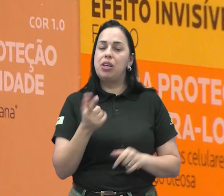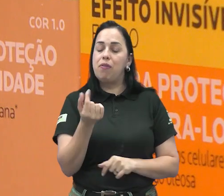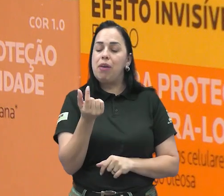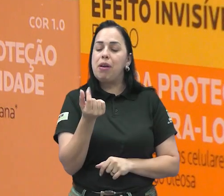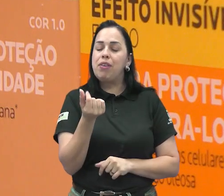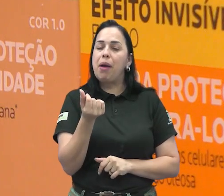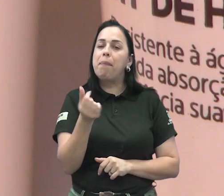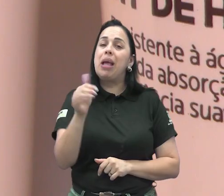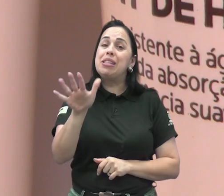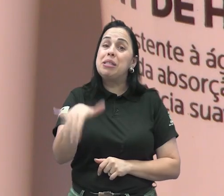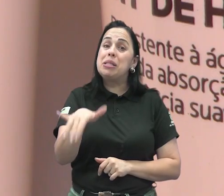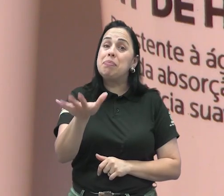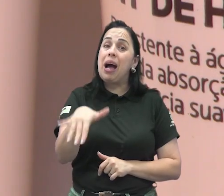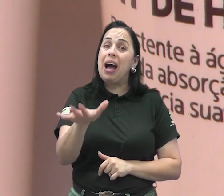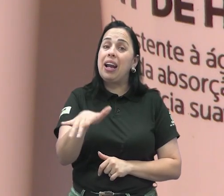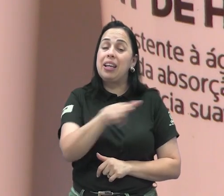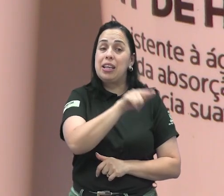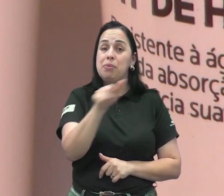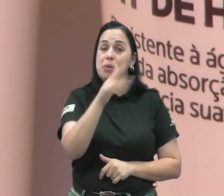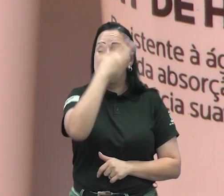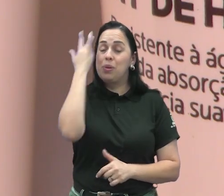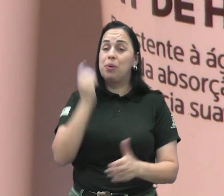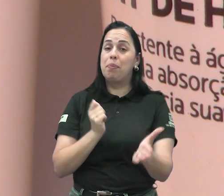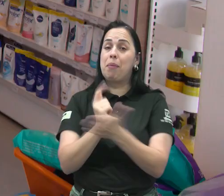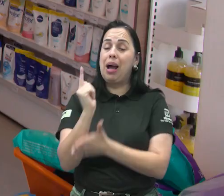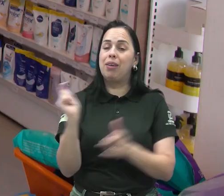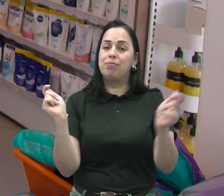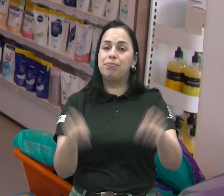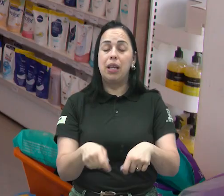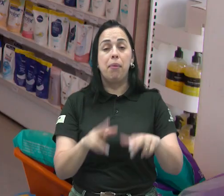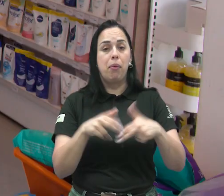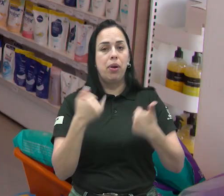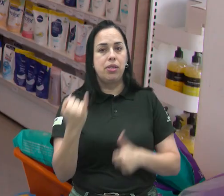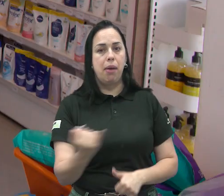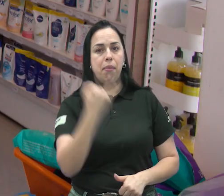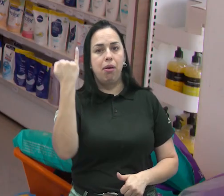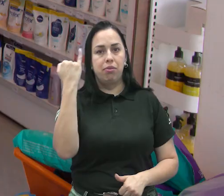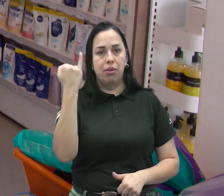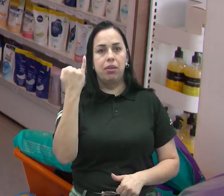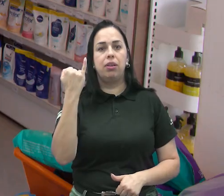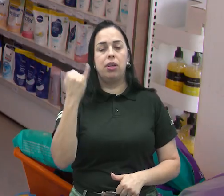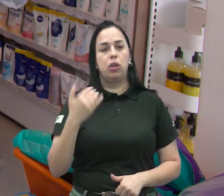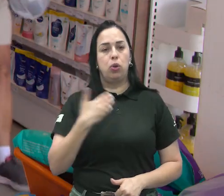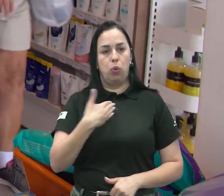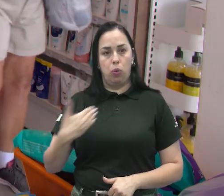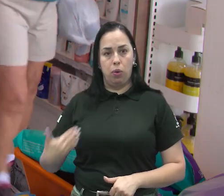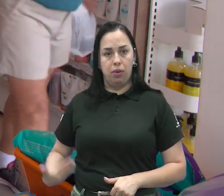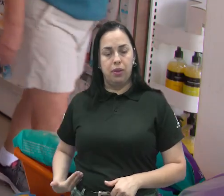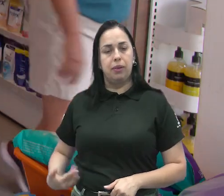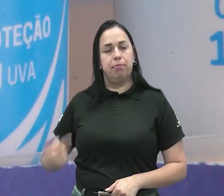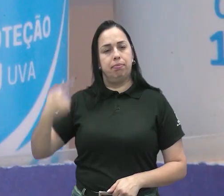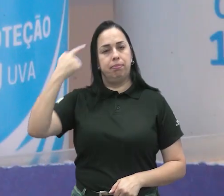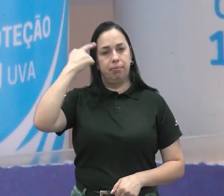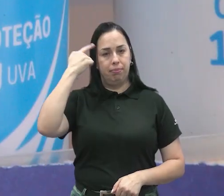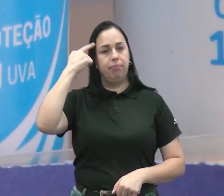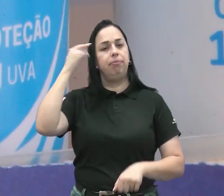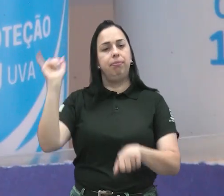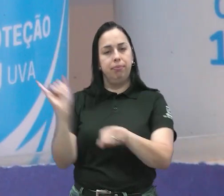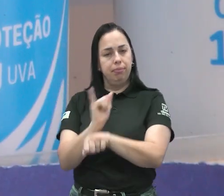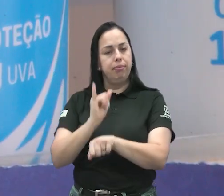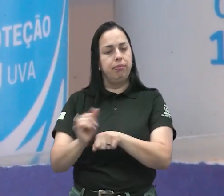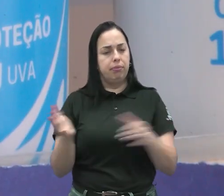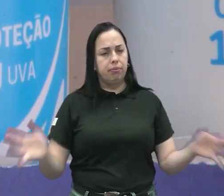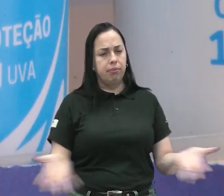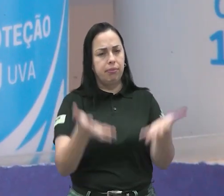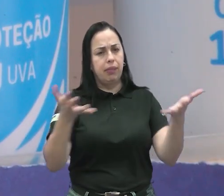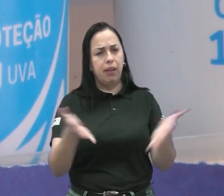queda do custo final facilite a compra da população. Além disso, é importante que o próprio poder público pense em ações